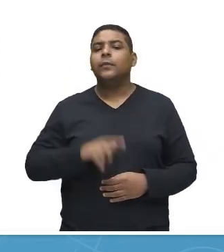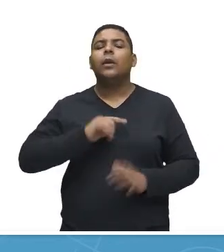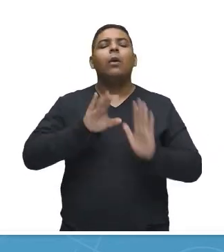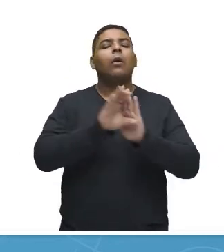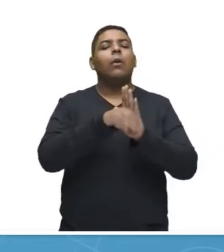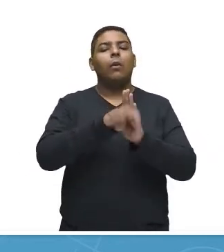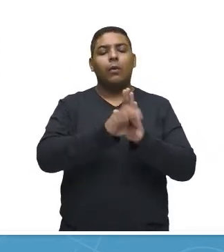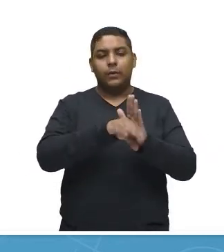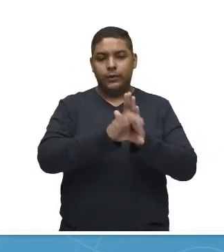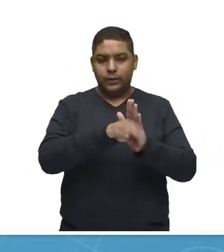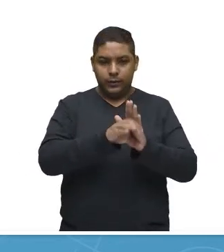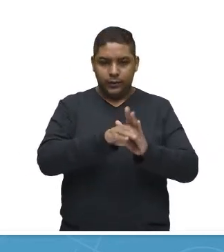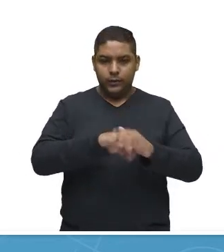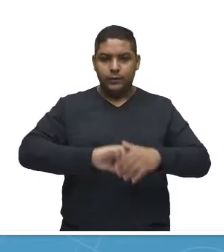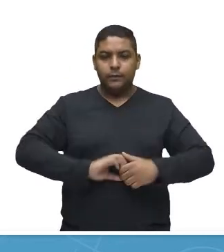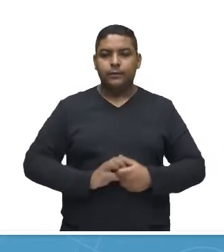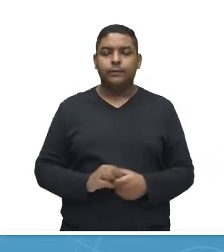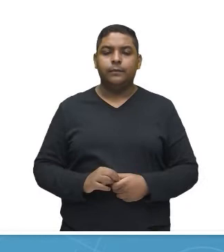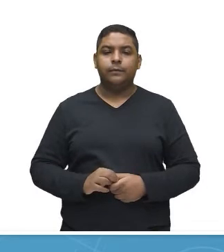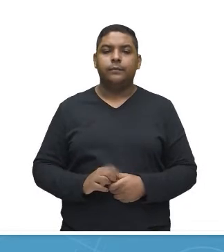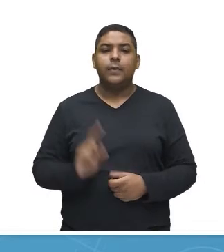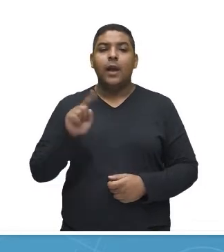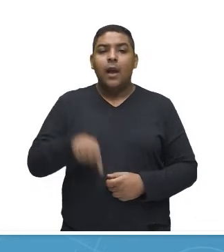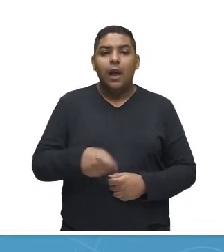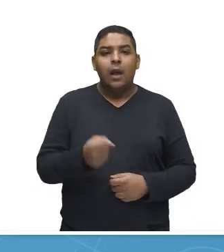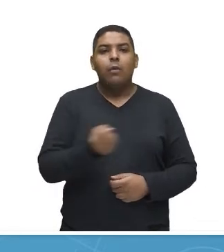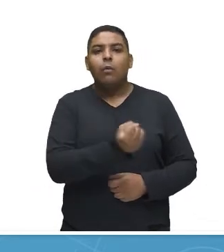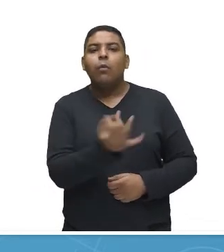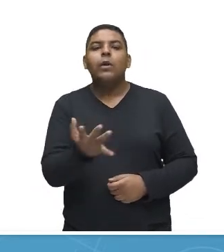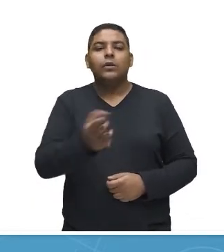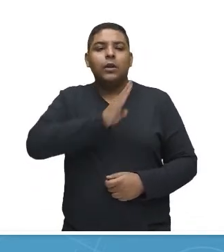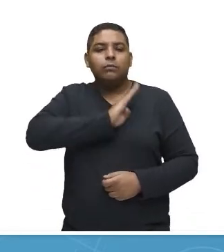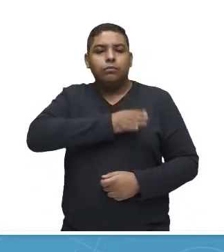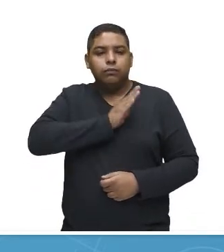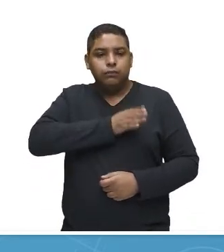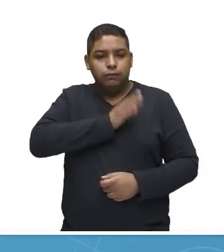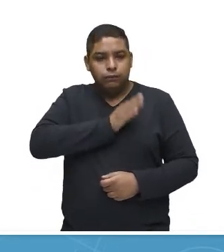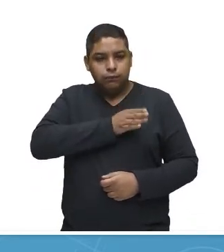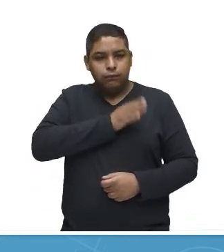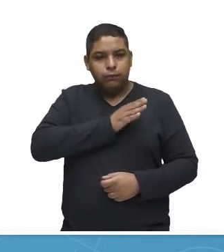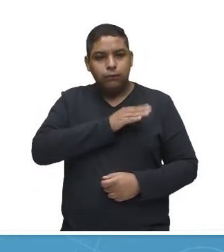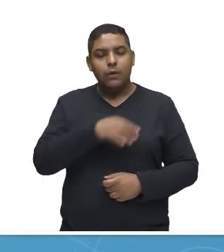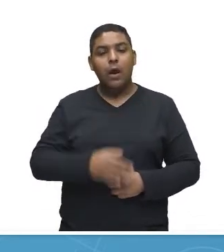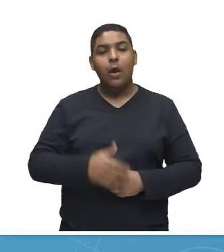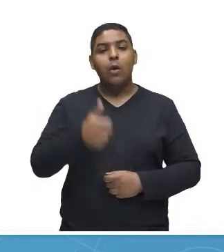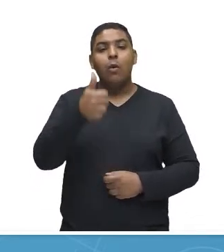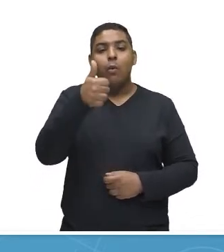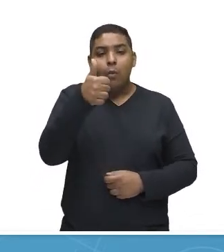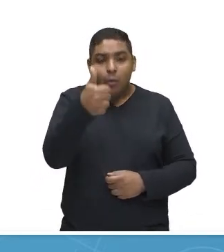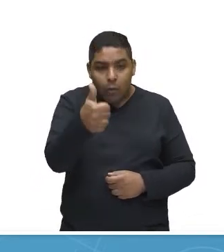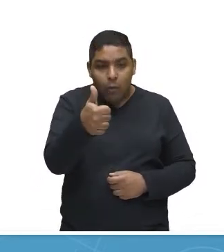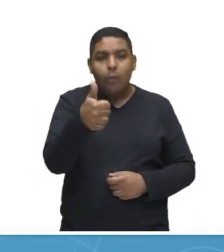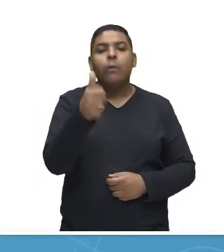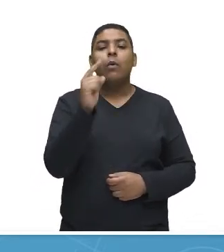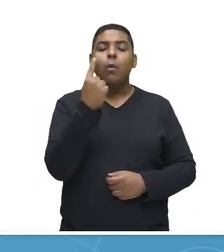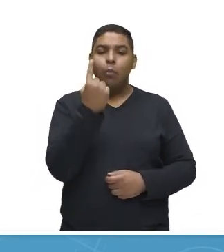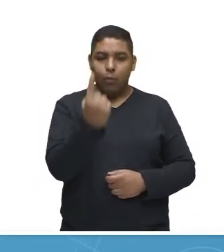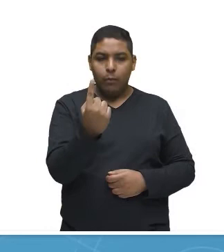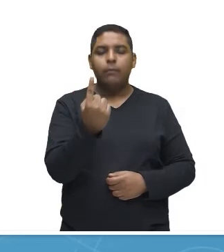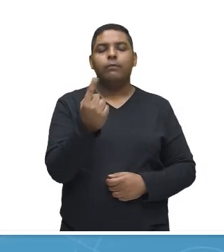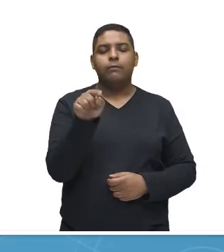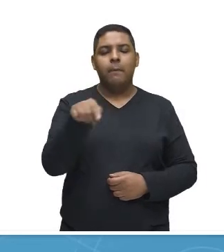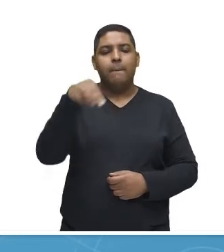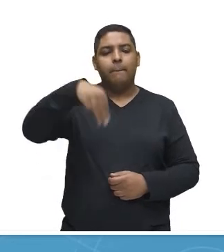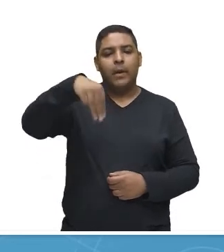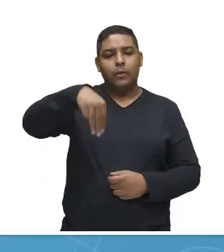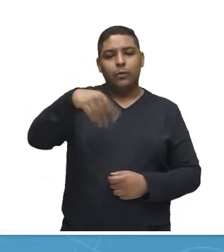frequência cardíaca. O que que é? É a quantidade de vezes que o coração bate no intervalo de 1 minuto, que a